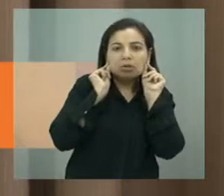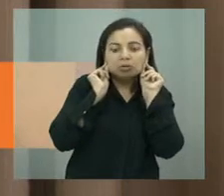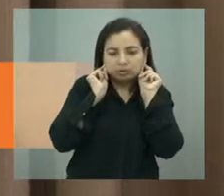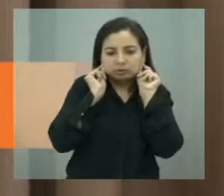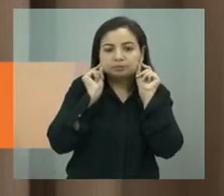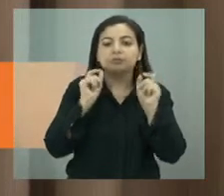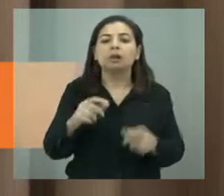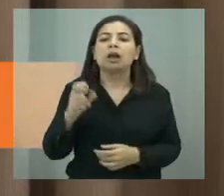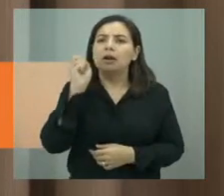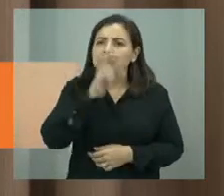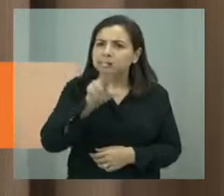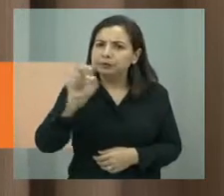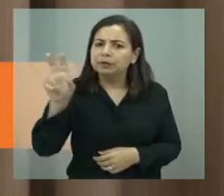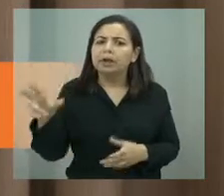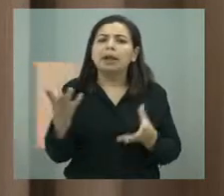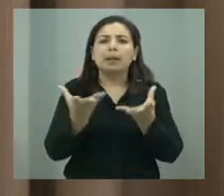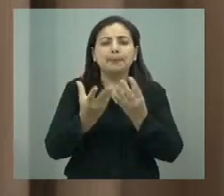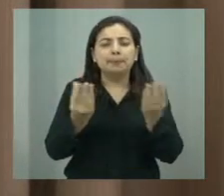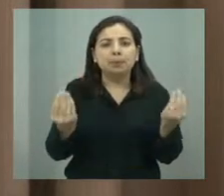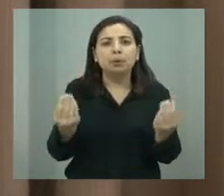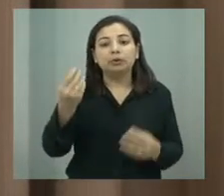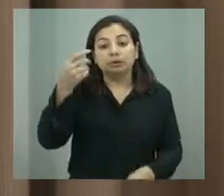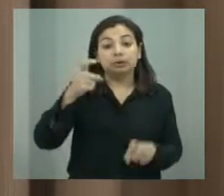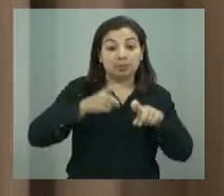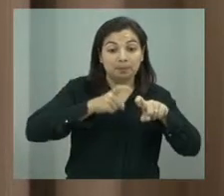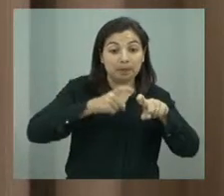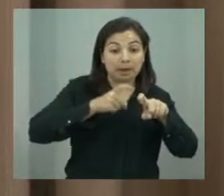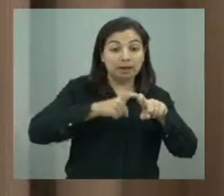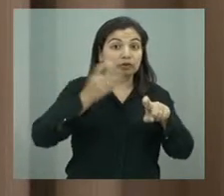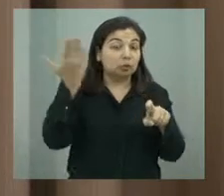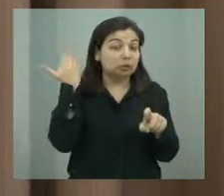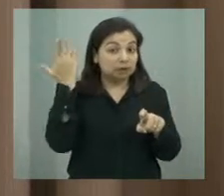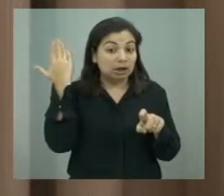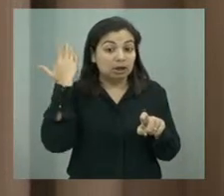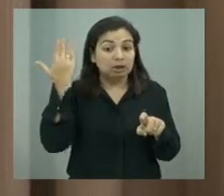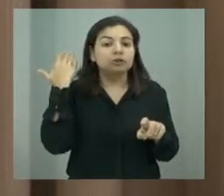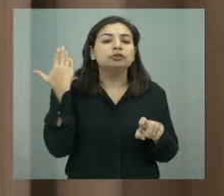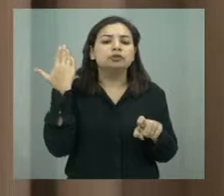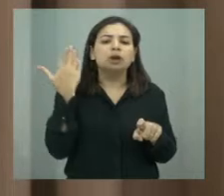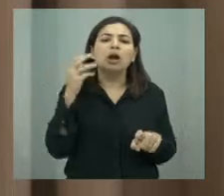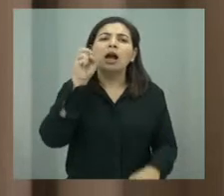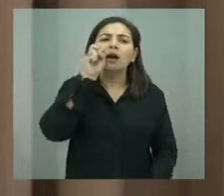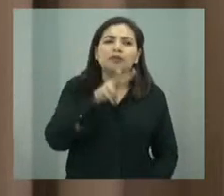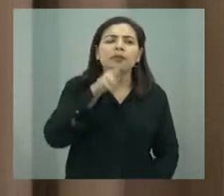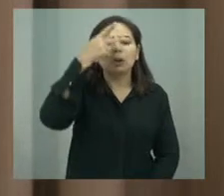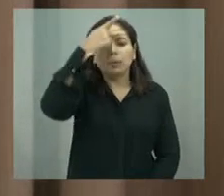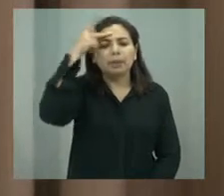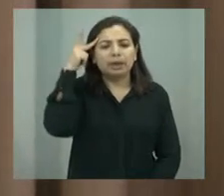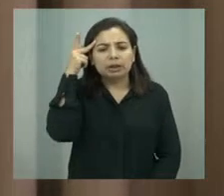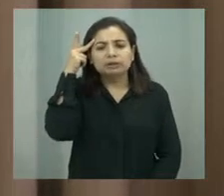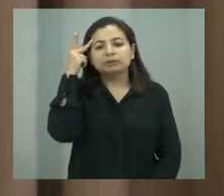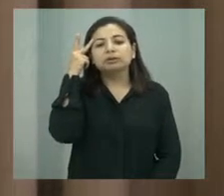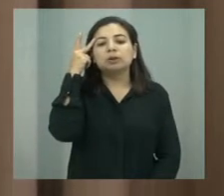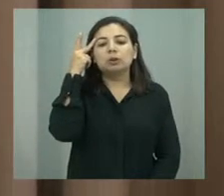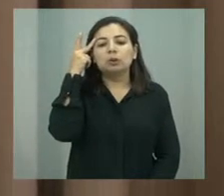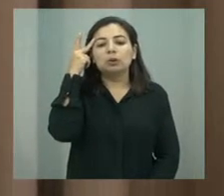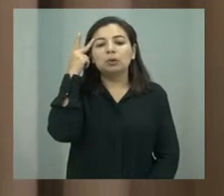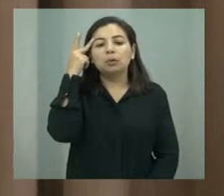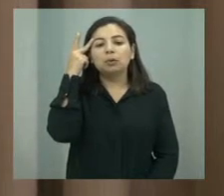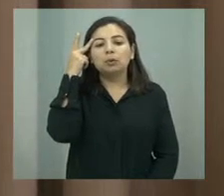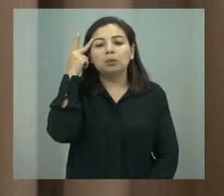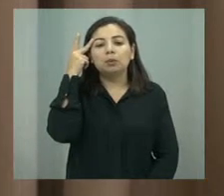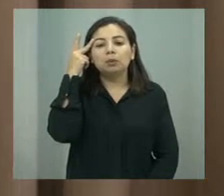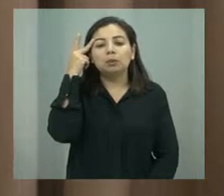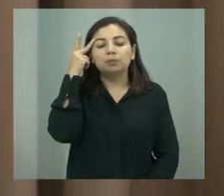gente vê muito, assim, os otorrinos dos médicos antigos viam muito aquelas pessoas que perdiam